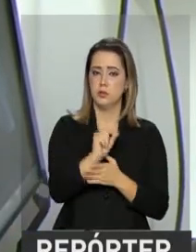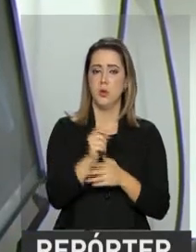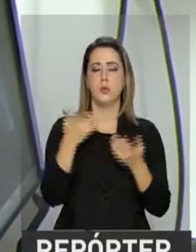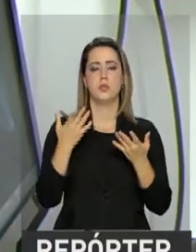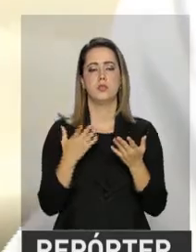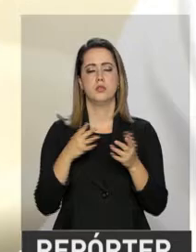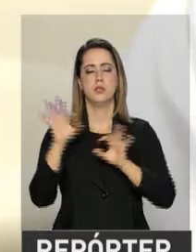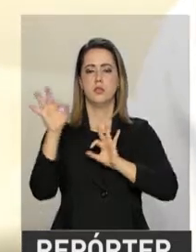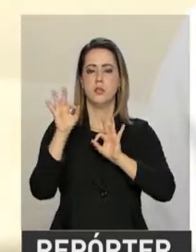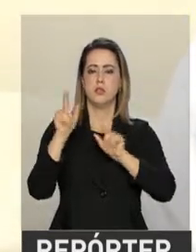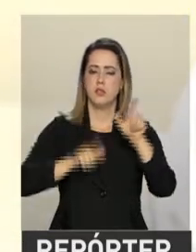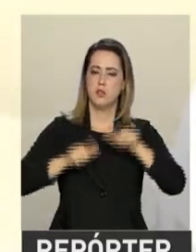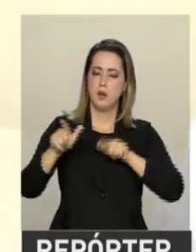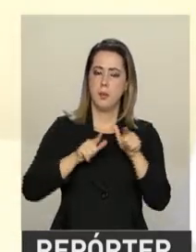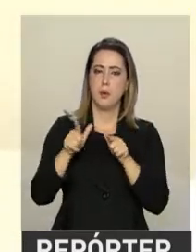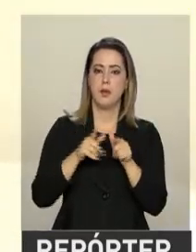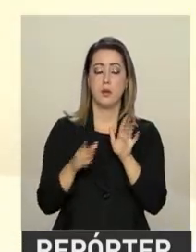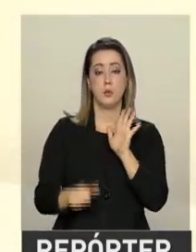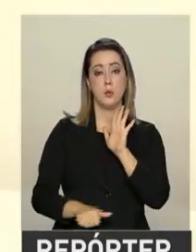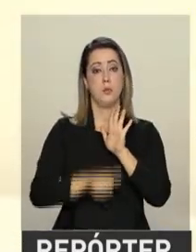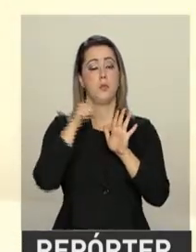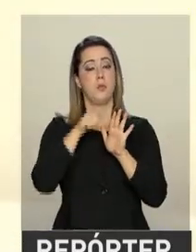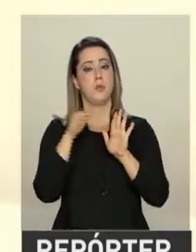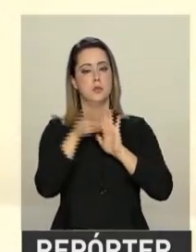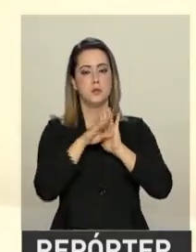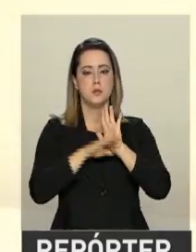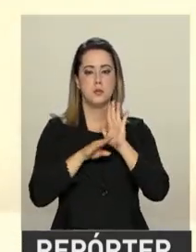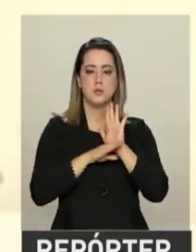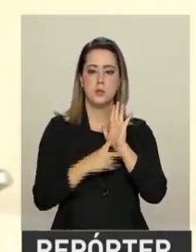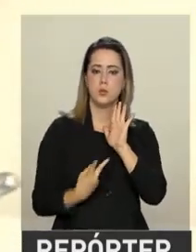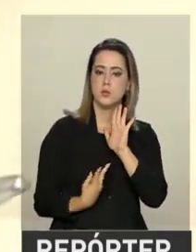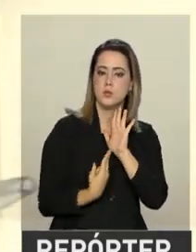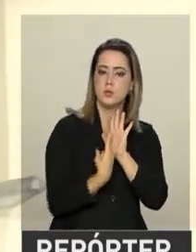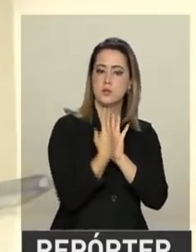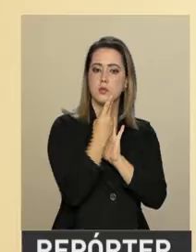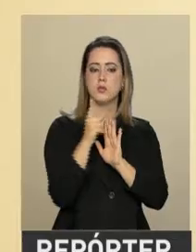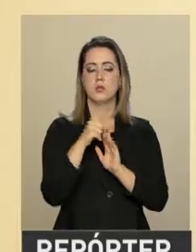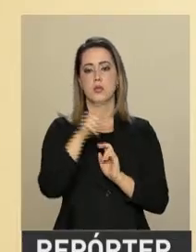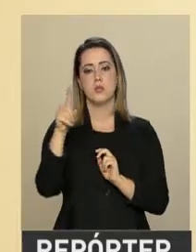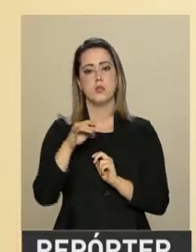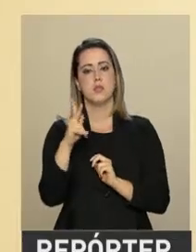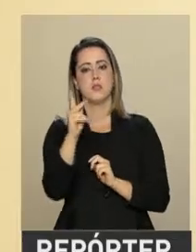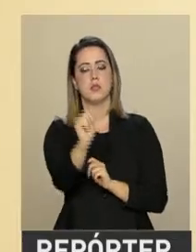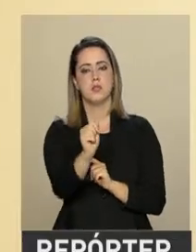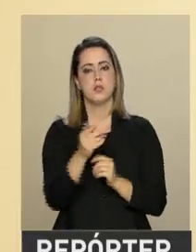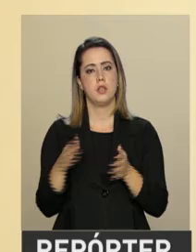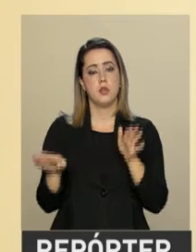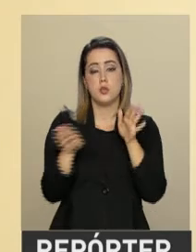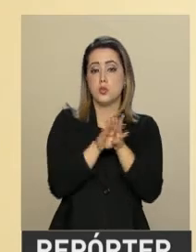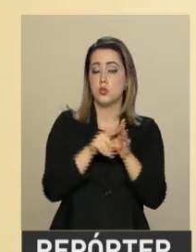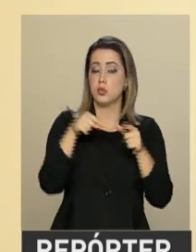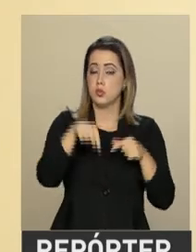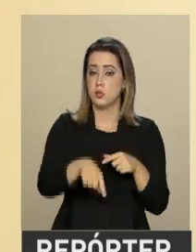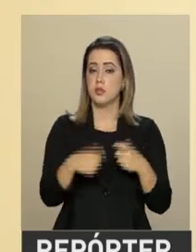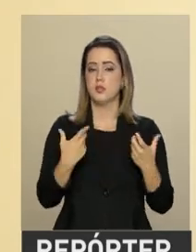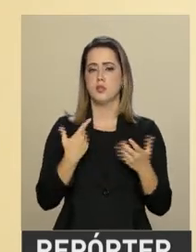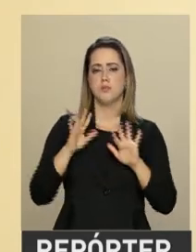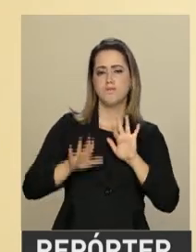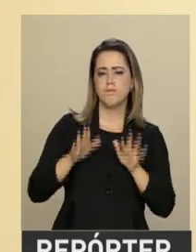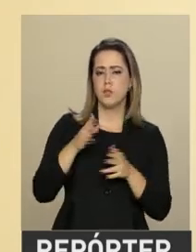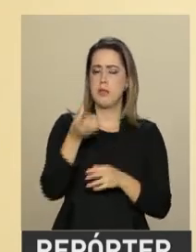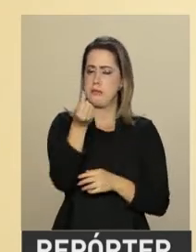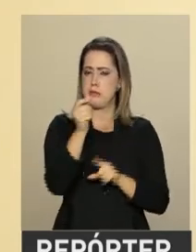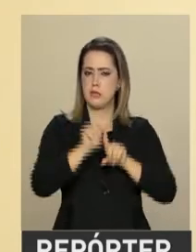projeto piloto de fisioterapia pré-cirúrgica para as crianças com a síndrome do Zika. Essas crianças chegam para a gente aqui com uma média